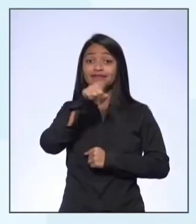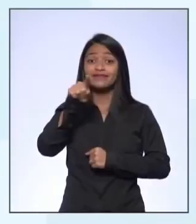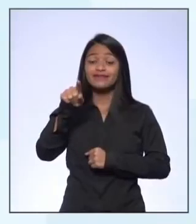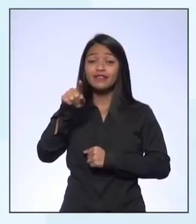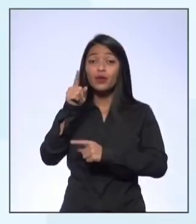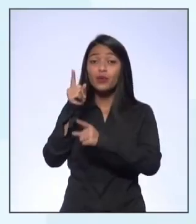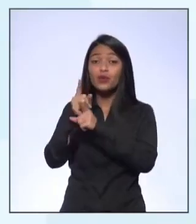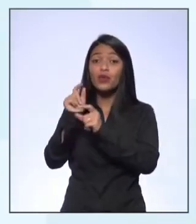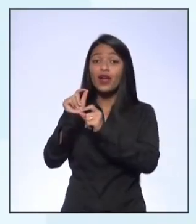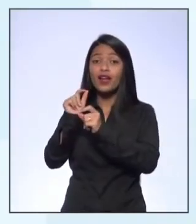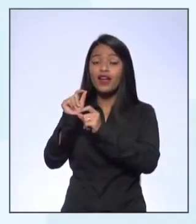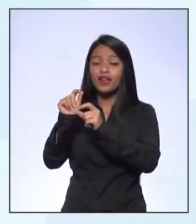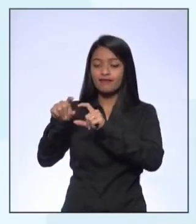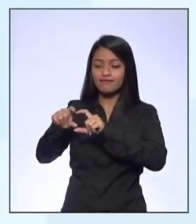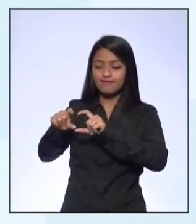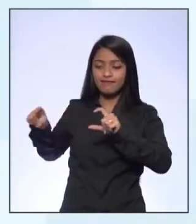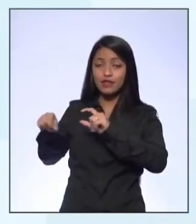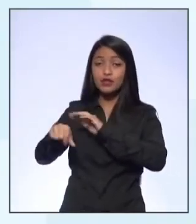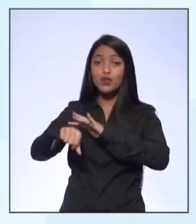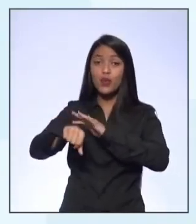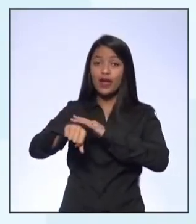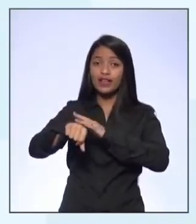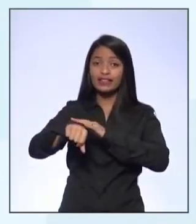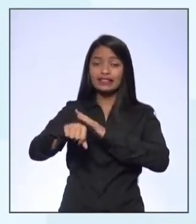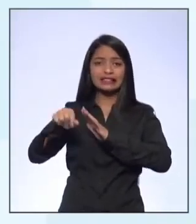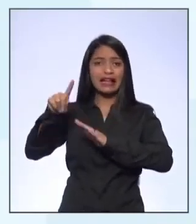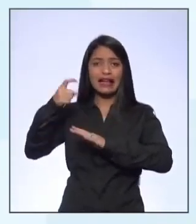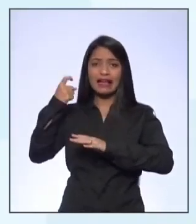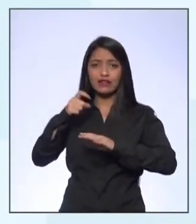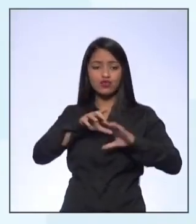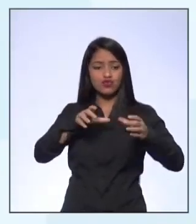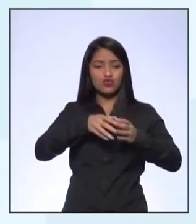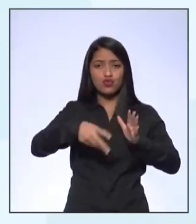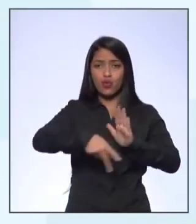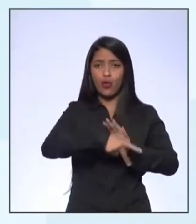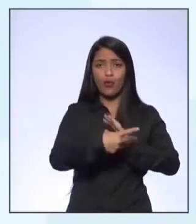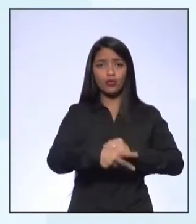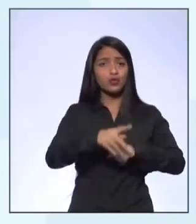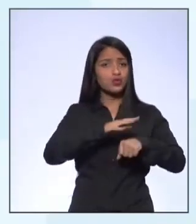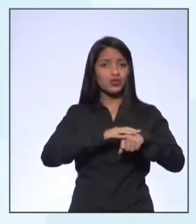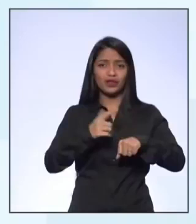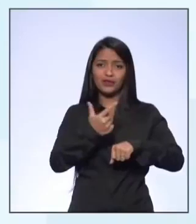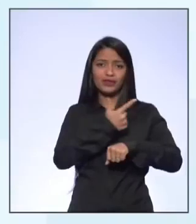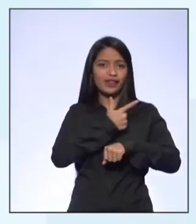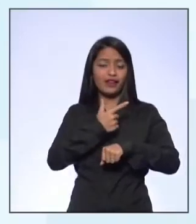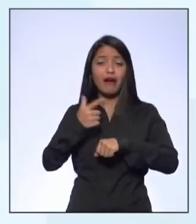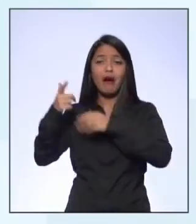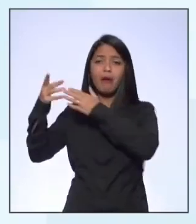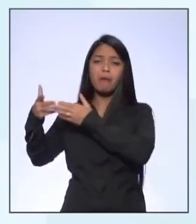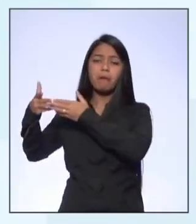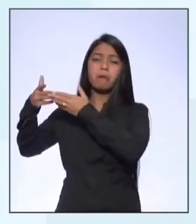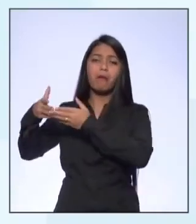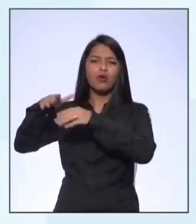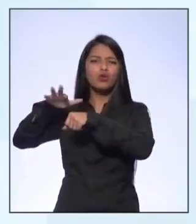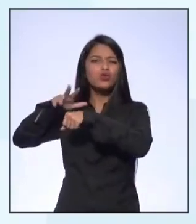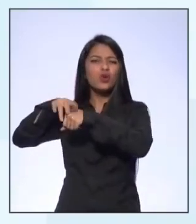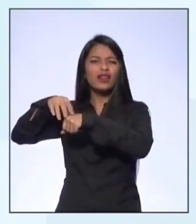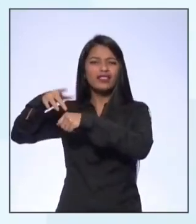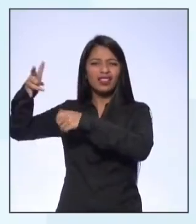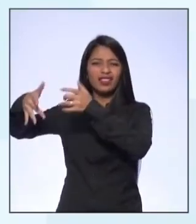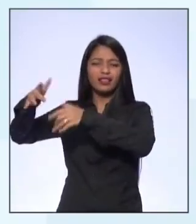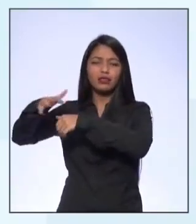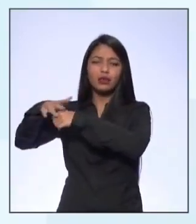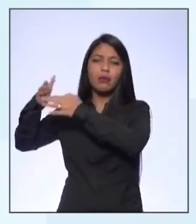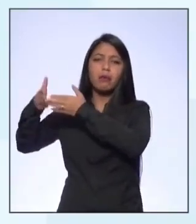eram comuns, que não existiam entre os nativos e que foram trazidas aí nas embarcações pelos